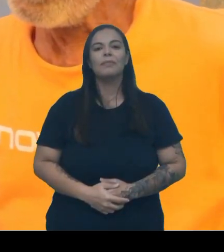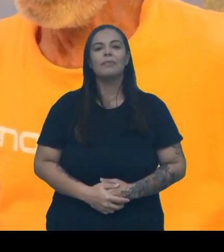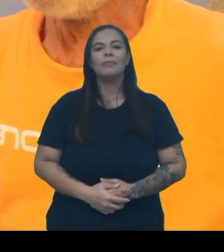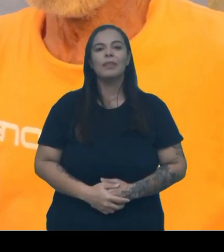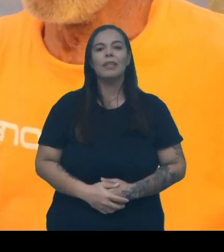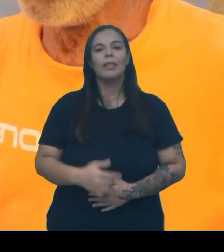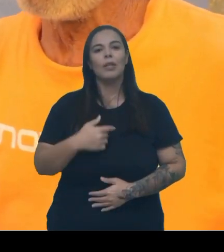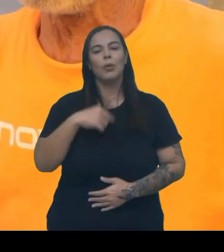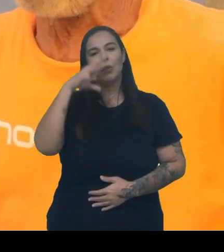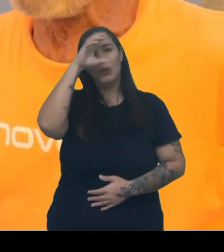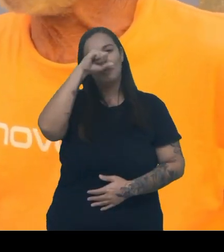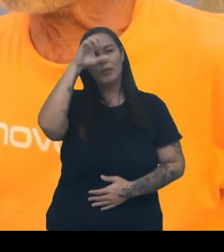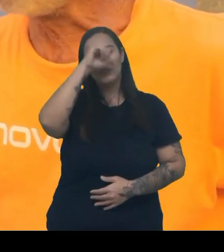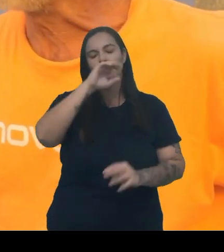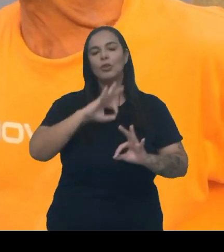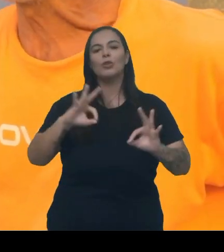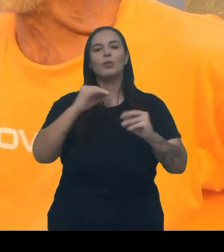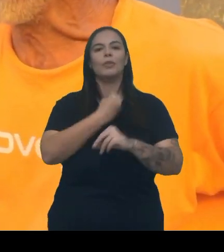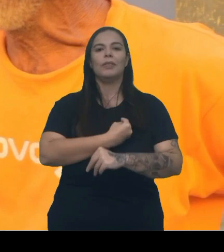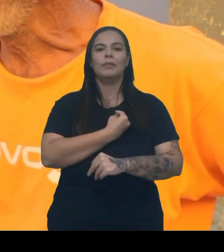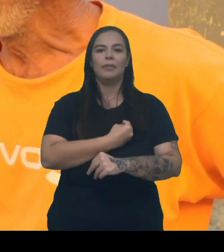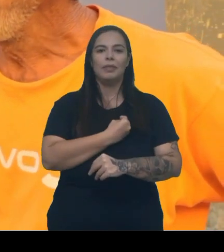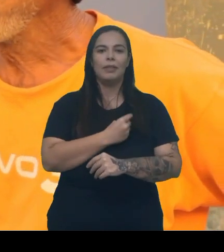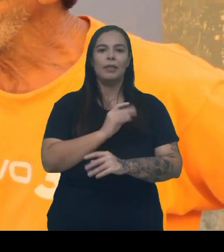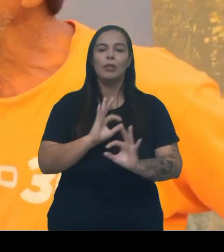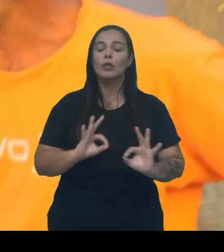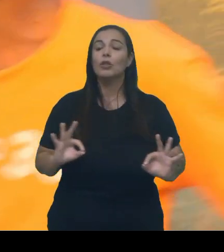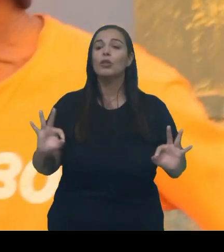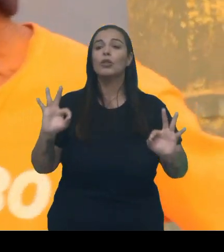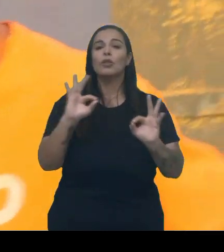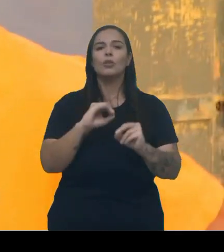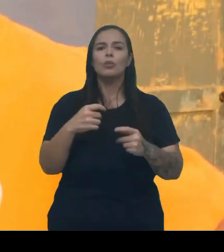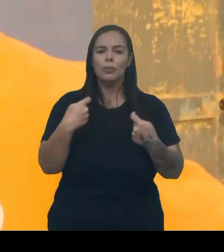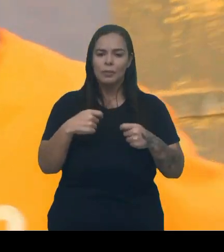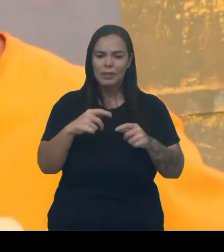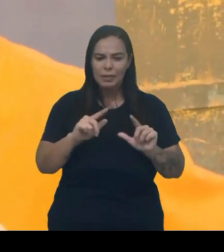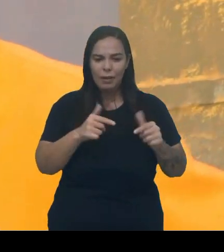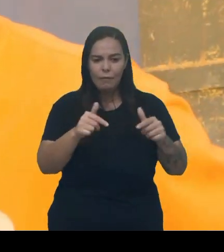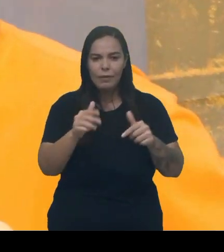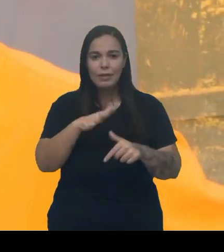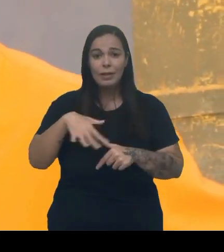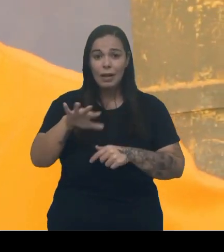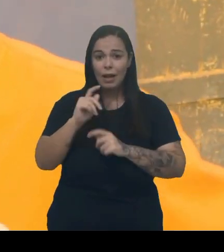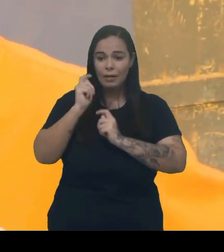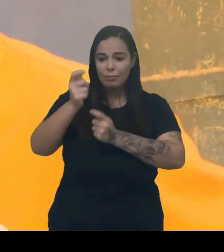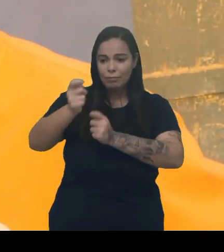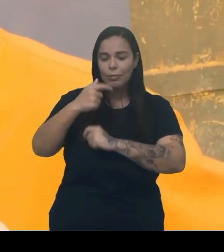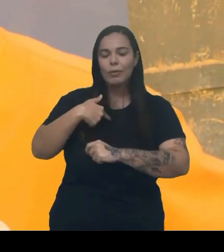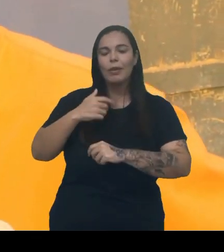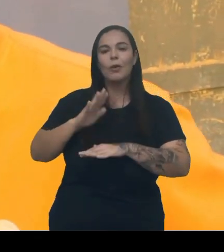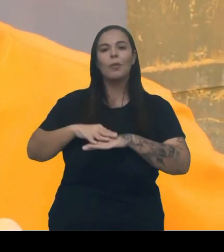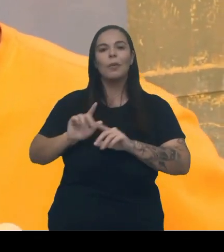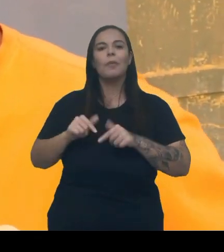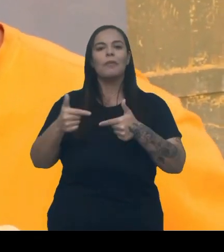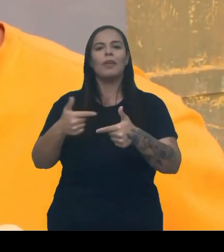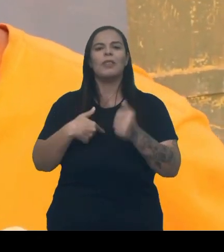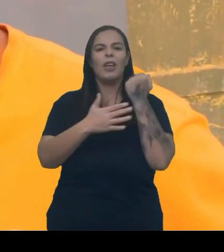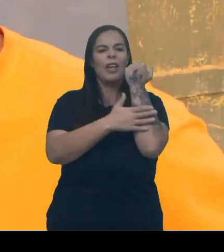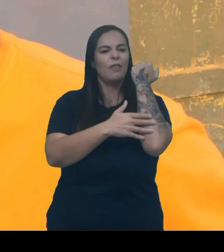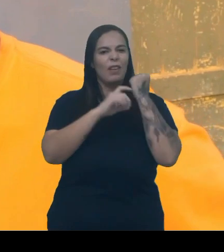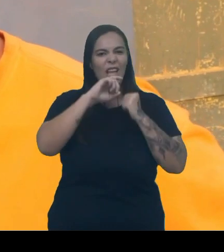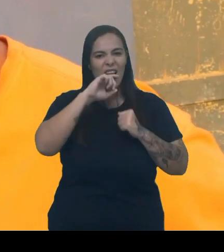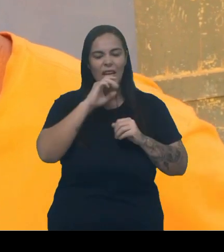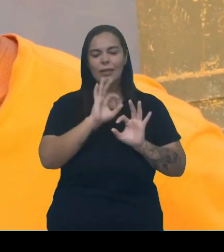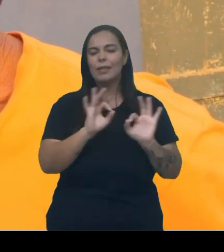paz. Morro, aprendi tudo nessa vida aí. Tudo que eu quiser fazer nessa vida de pesca aí artesanal, eu faço. Não tenho inveja de